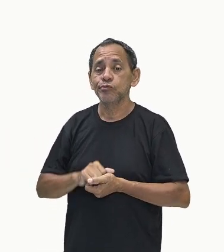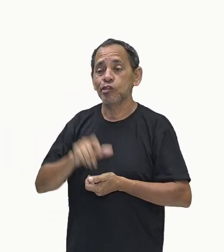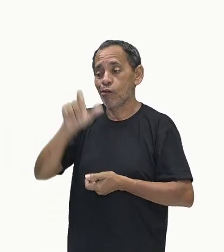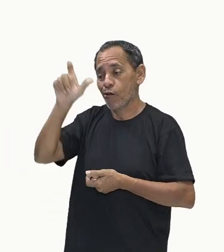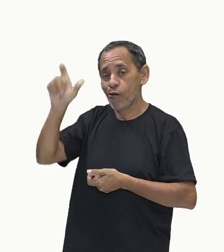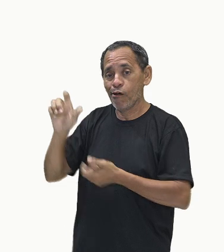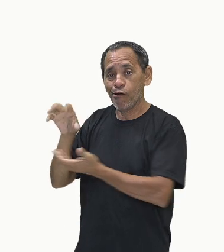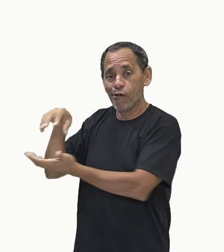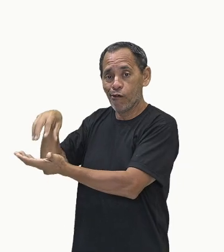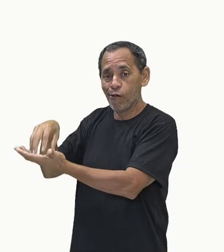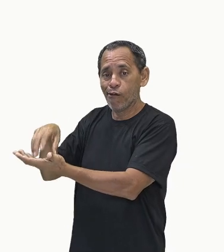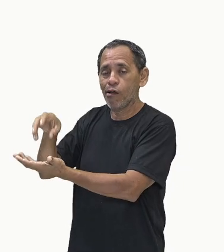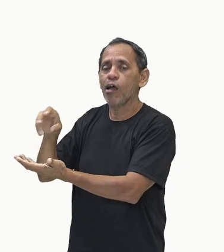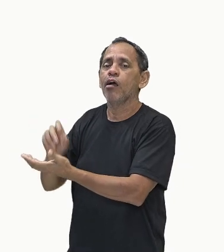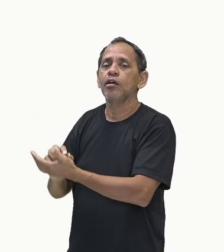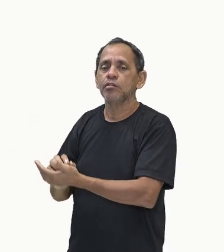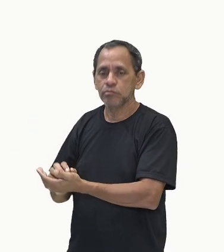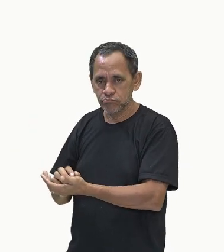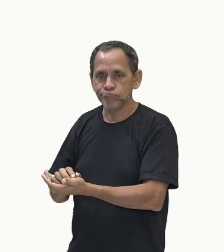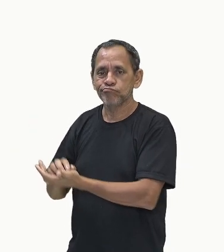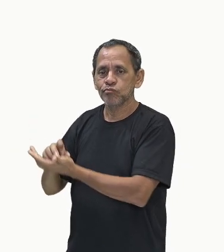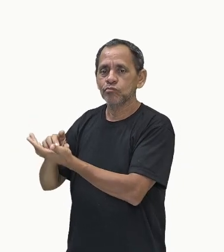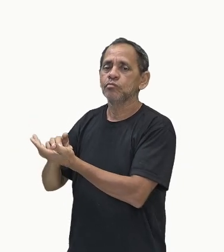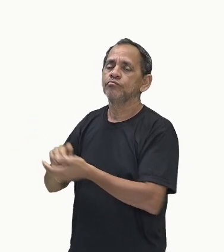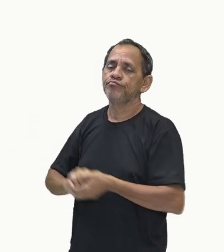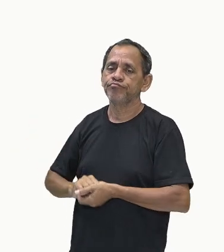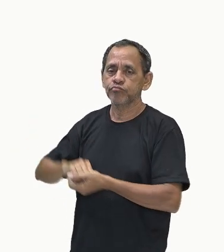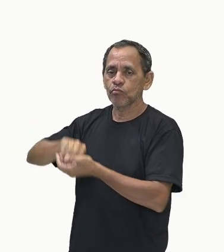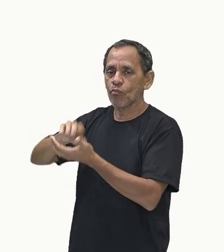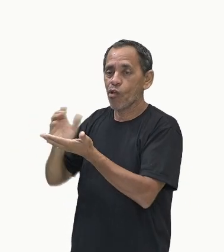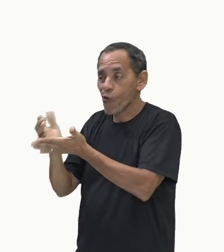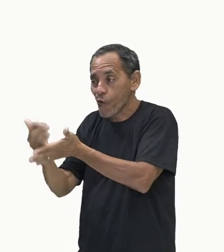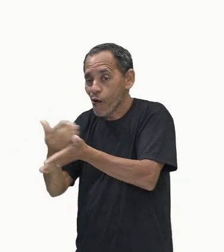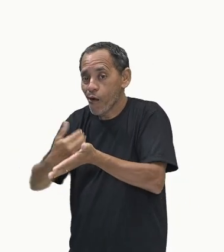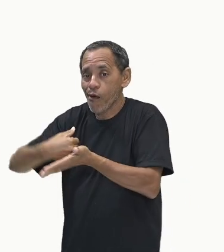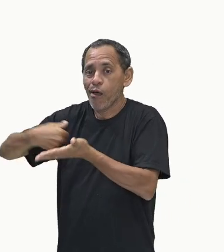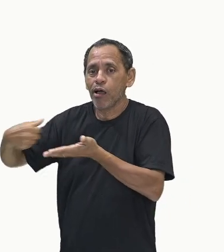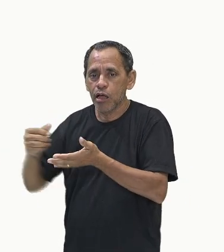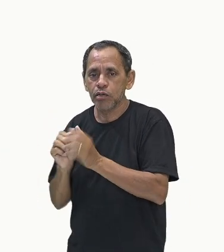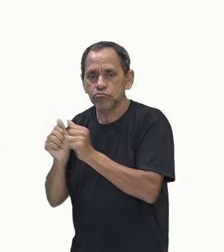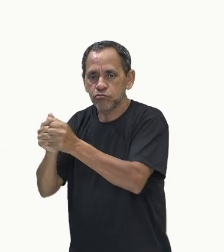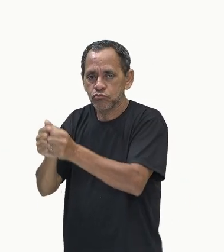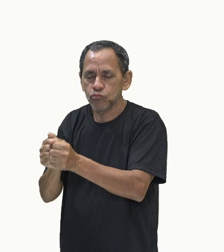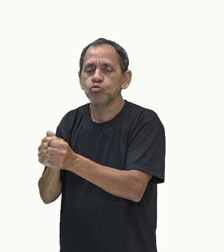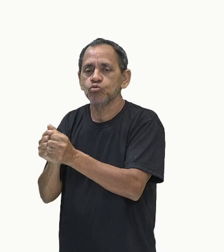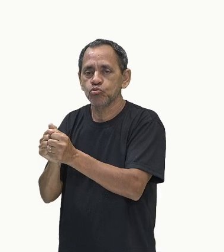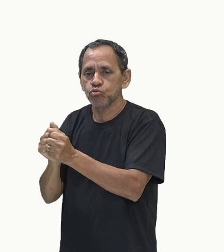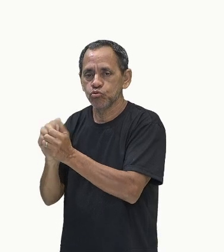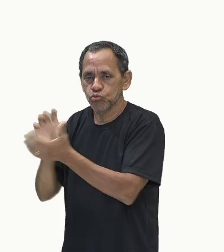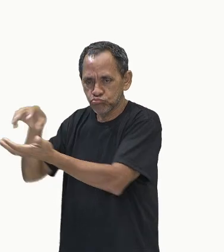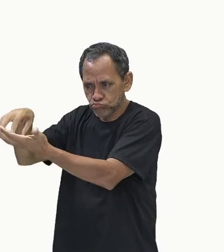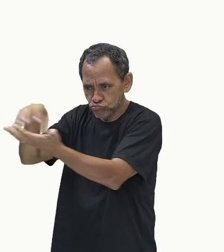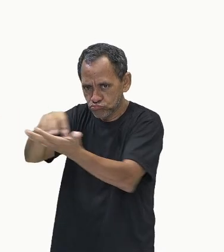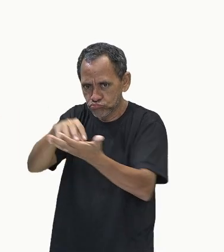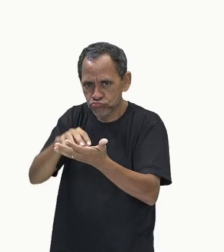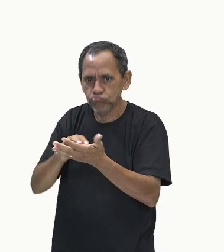ser obrigado a se retirar, juntamente, então, aí com os seus soldados, tá?